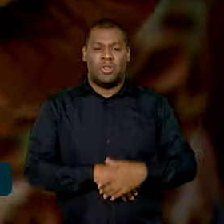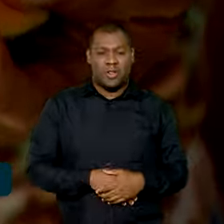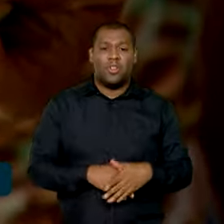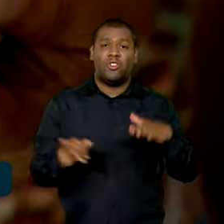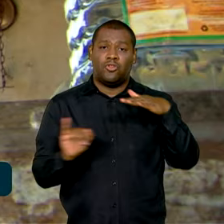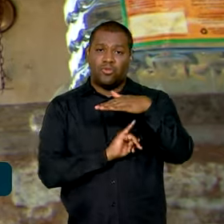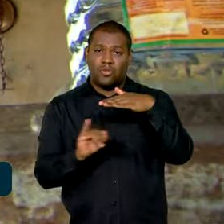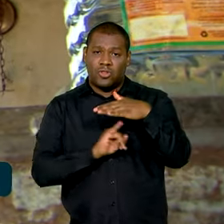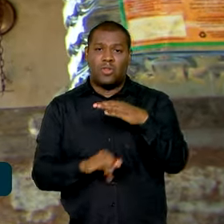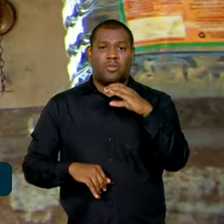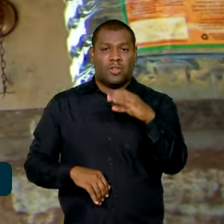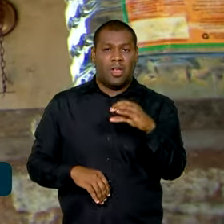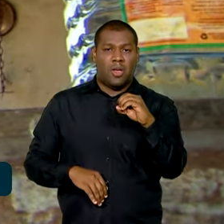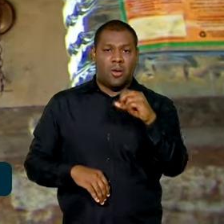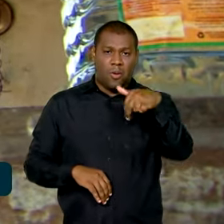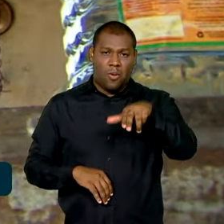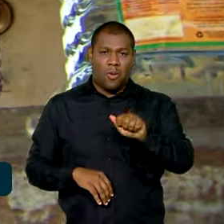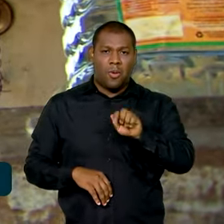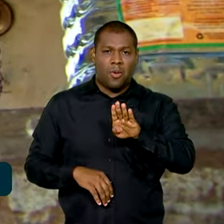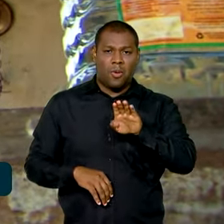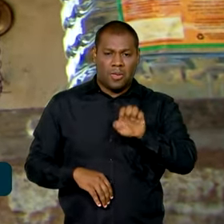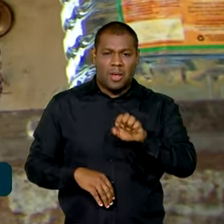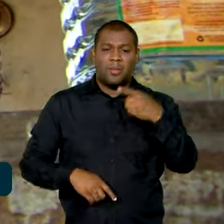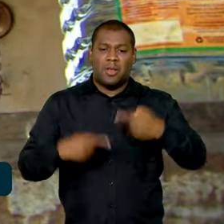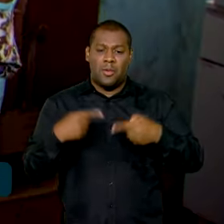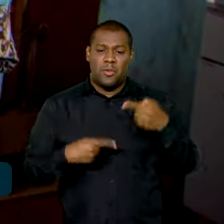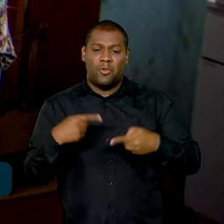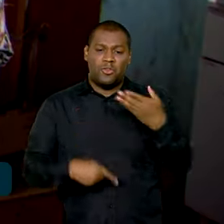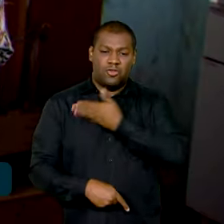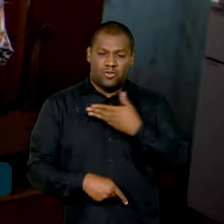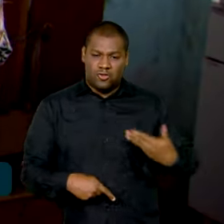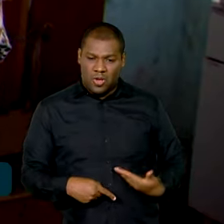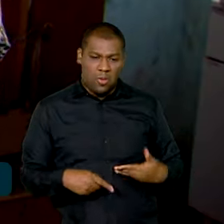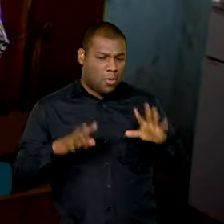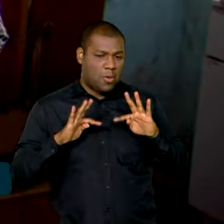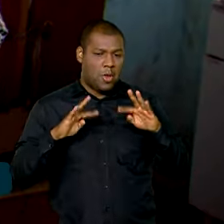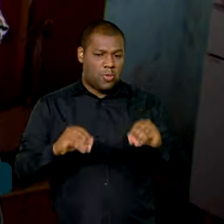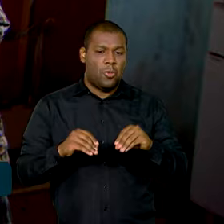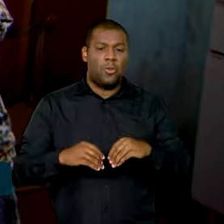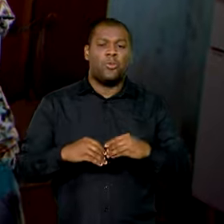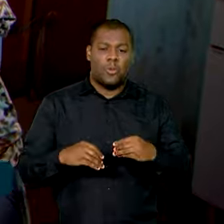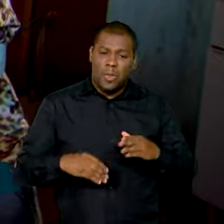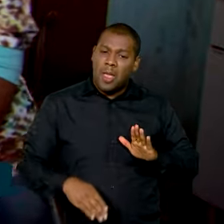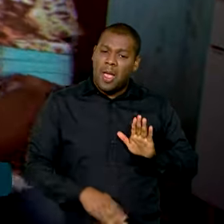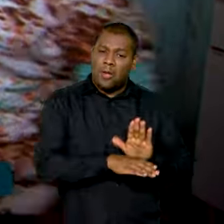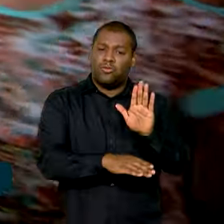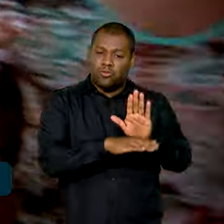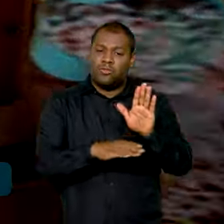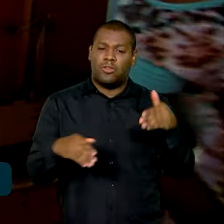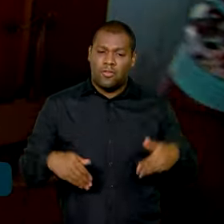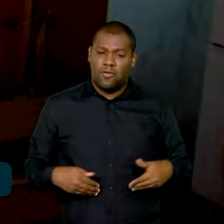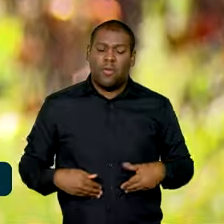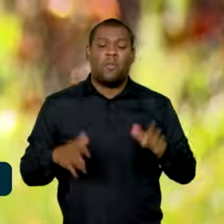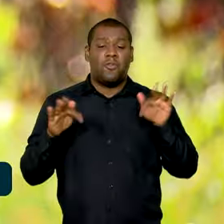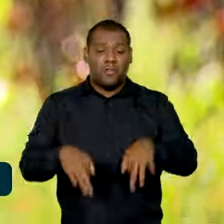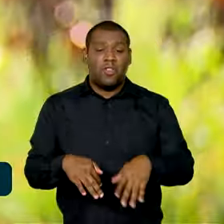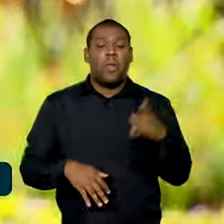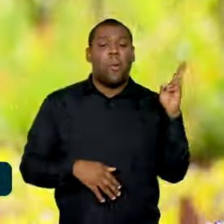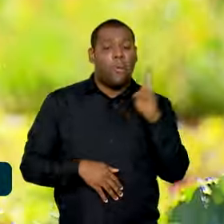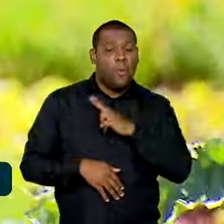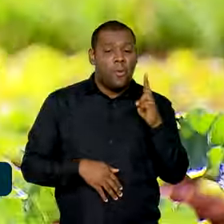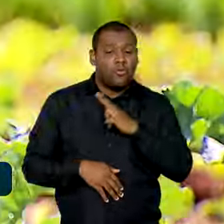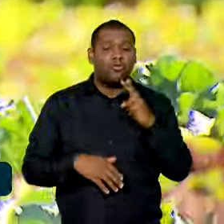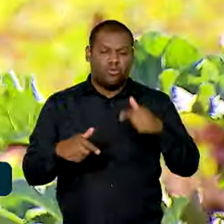volte a cumprir todas as suas políticas públicas que foram desmontadas lá atrás. E é com muita força e com muita urgência que nós vamos